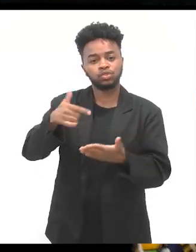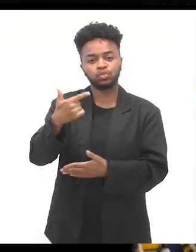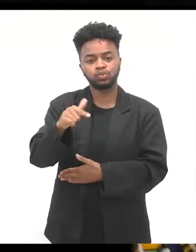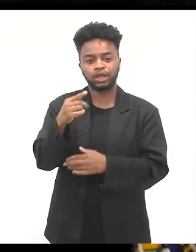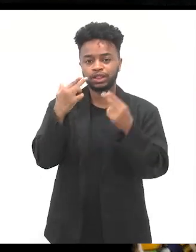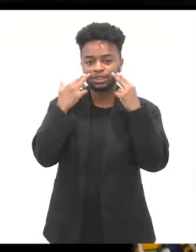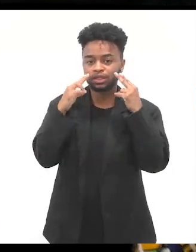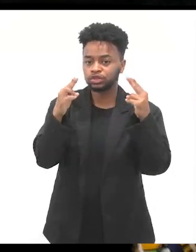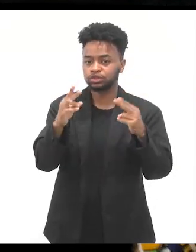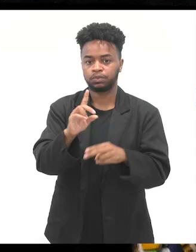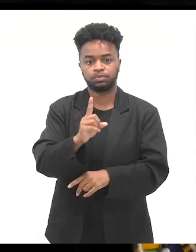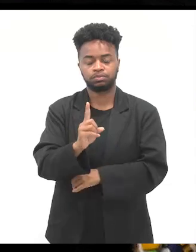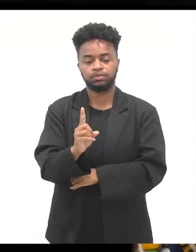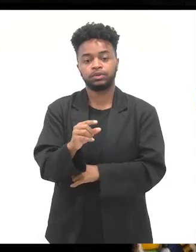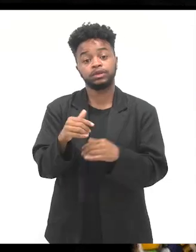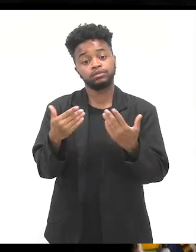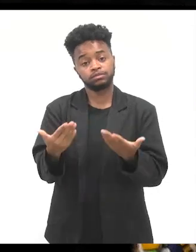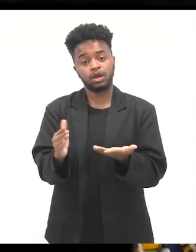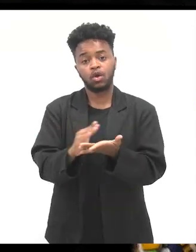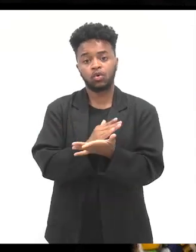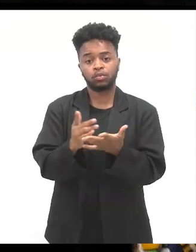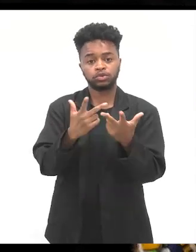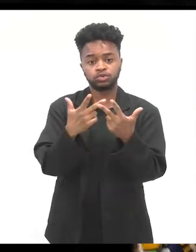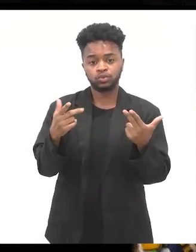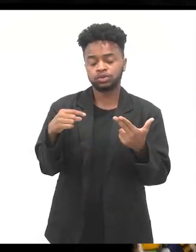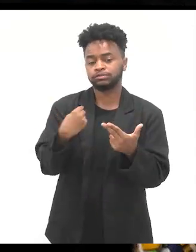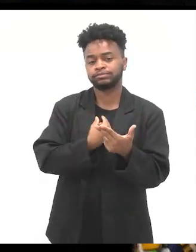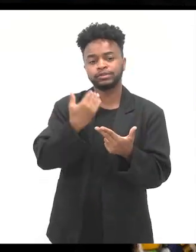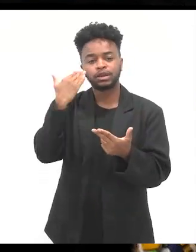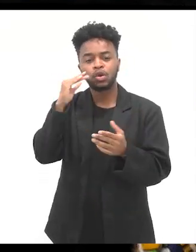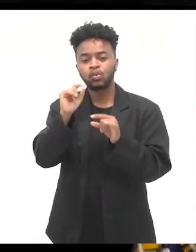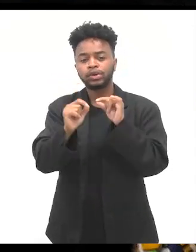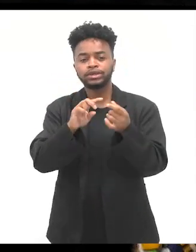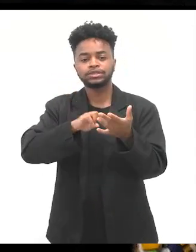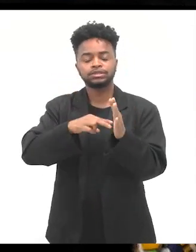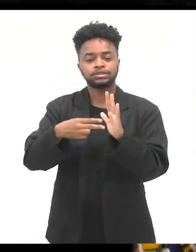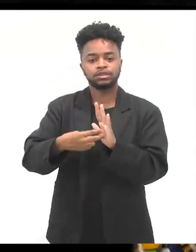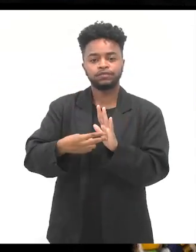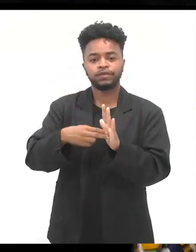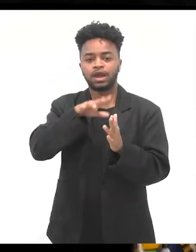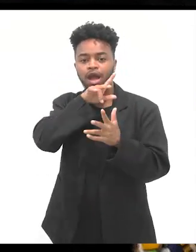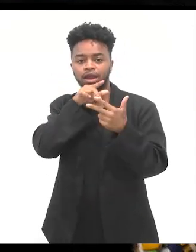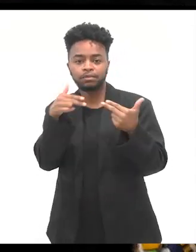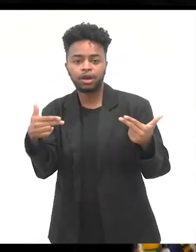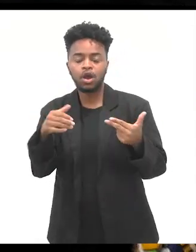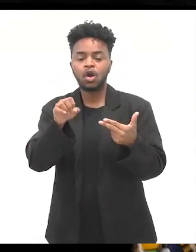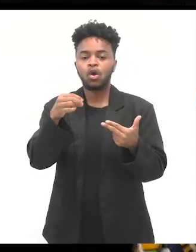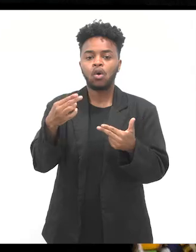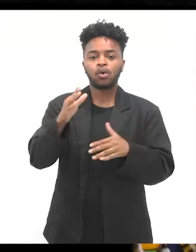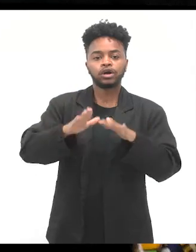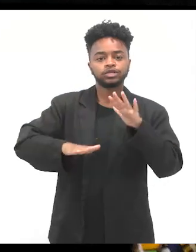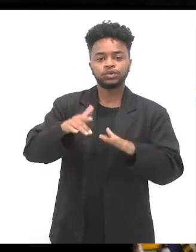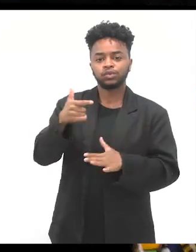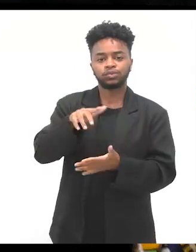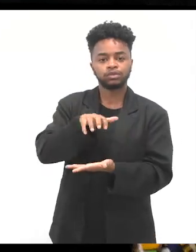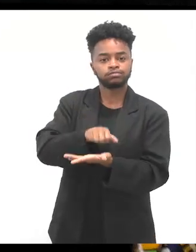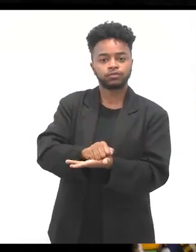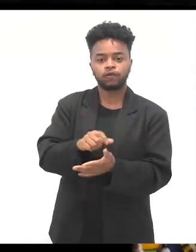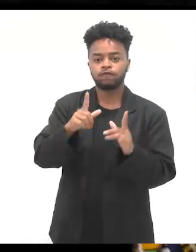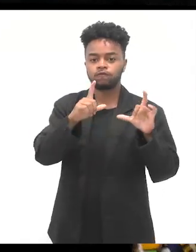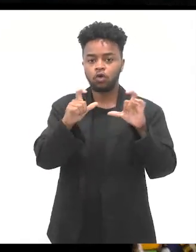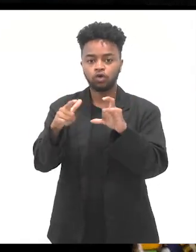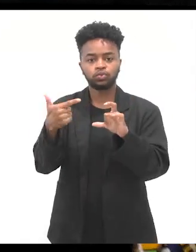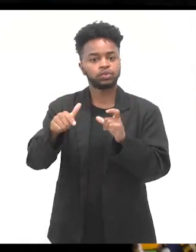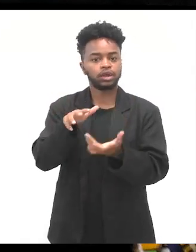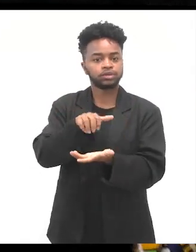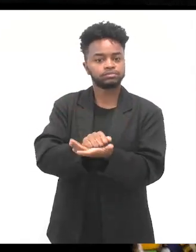não têm testemunho. Então, muitas coisas, a nossa compreensão, por exemplo, do que é uma espécie, ou, por exemplo, às vezes não tem registro de